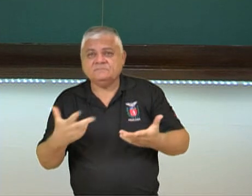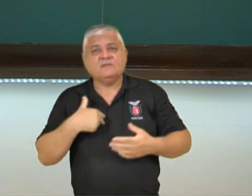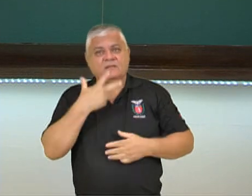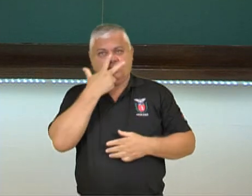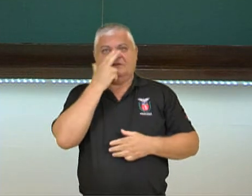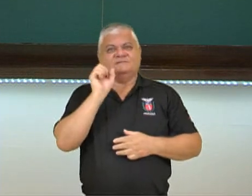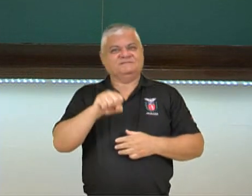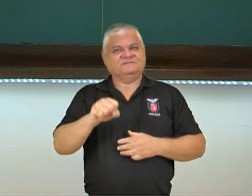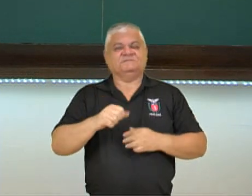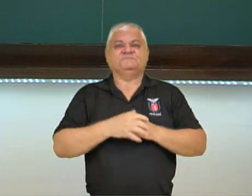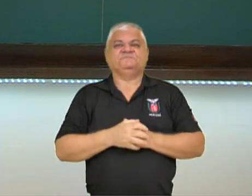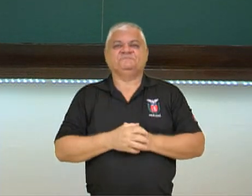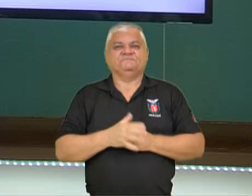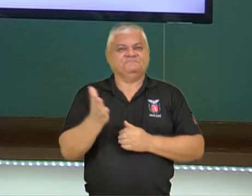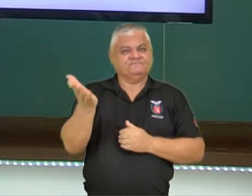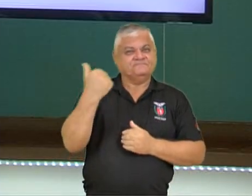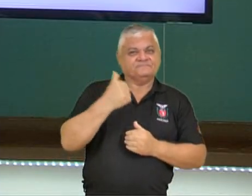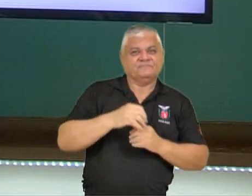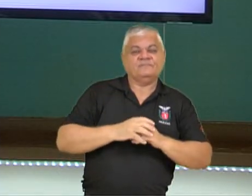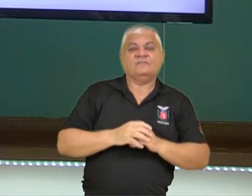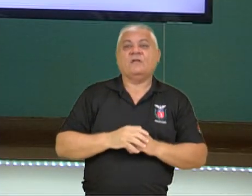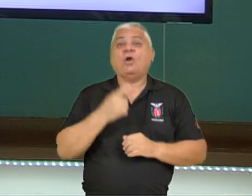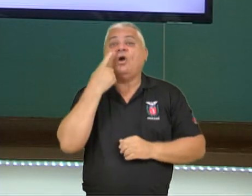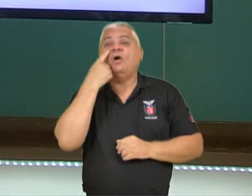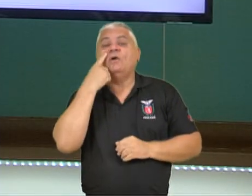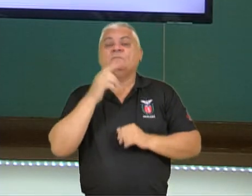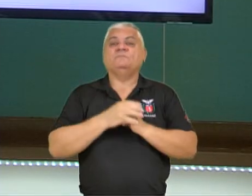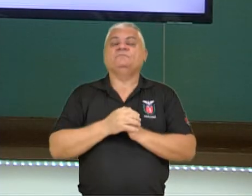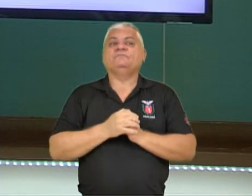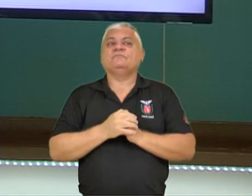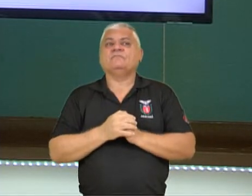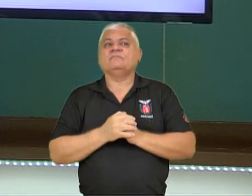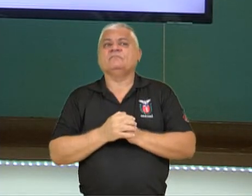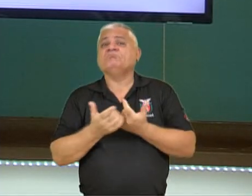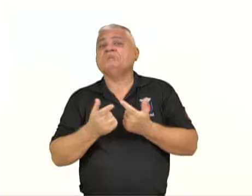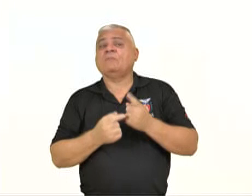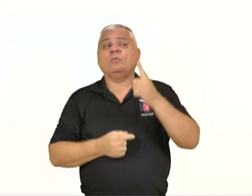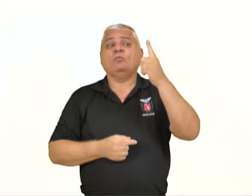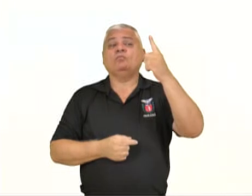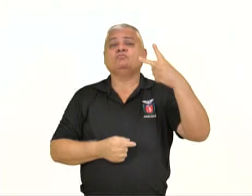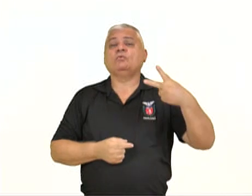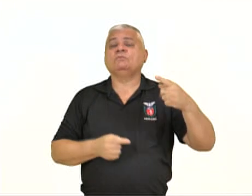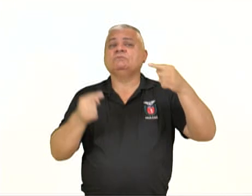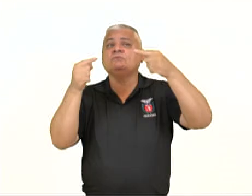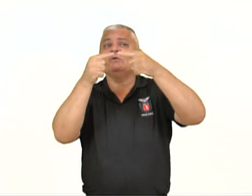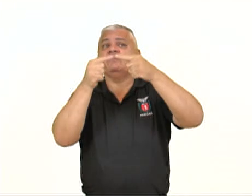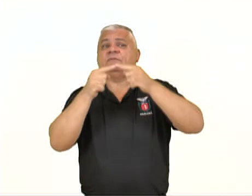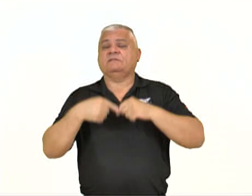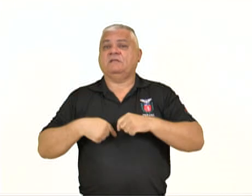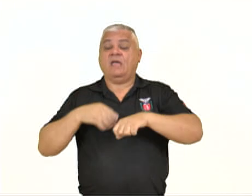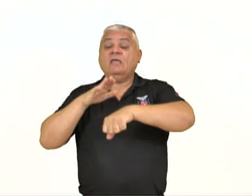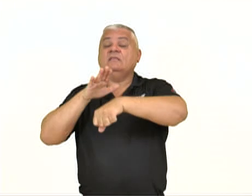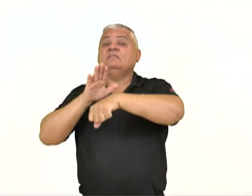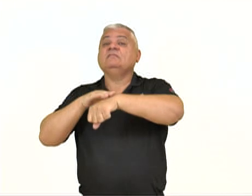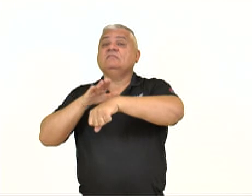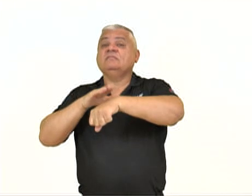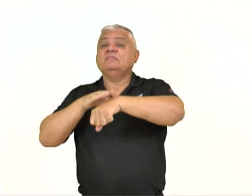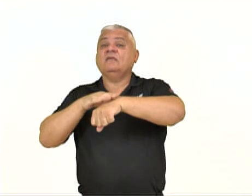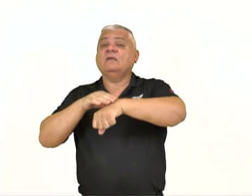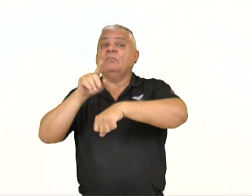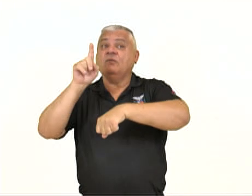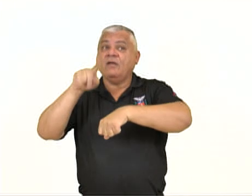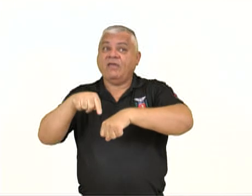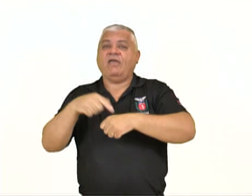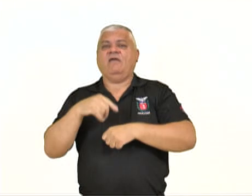sim. Vamos lá, meus queridão. Então aqui, quem que seria quem aqui? Vamos falar aqui. Então o tempo seria classificado